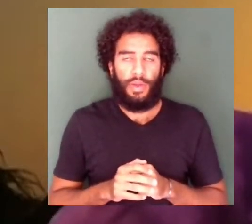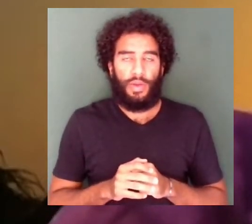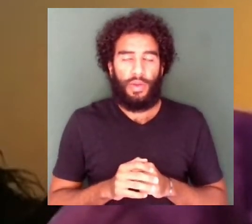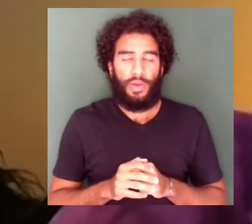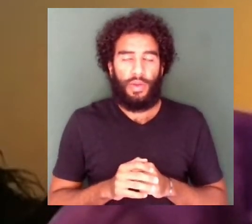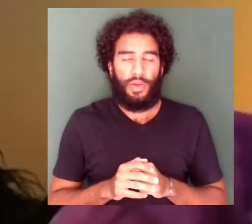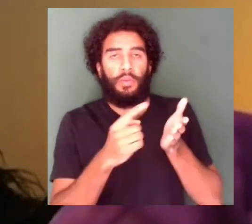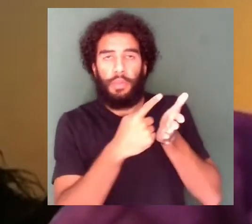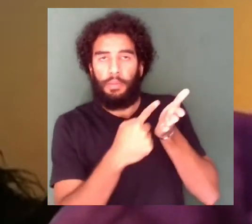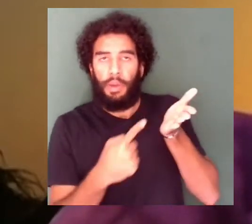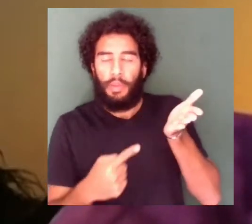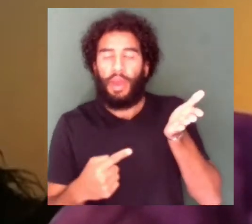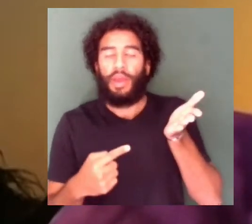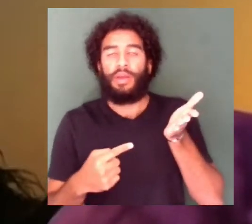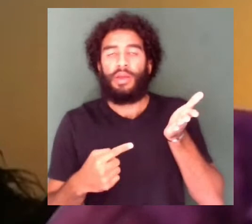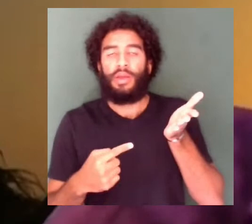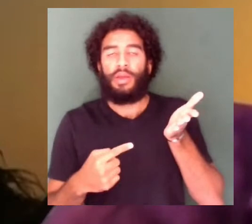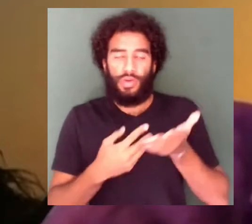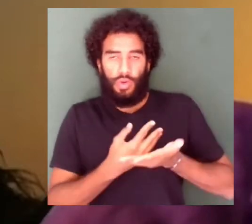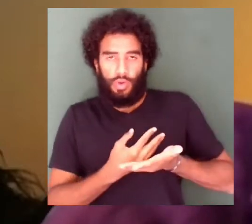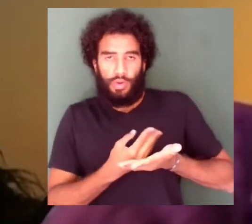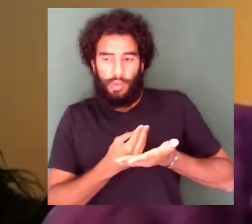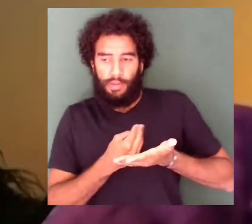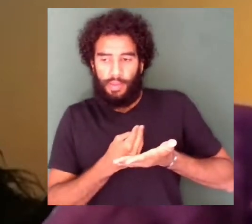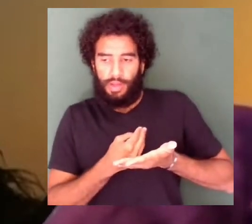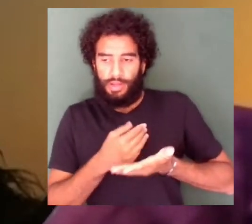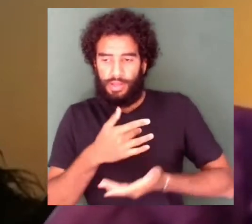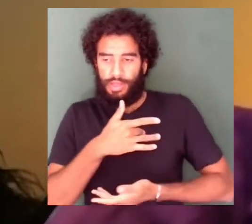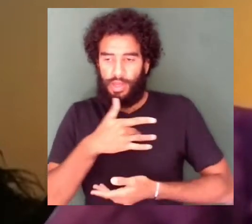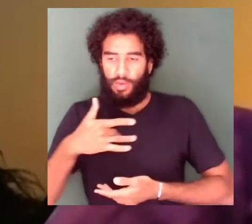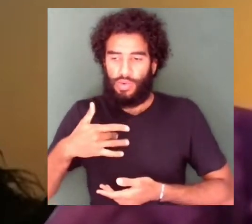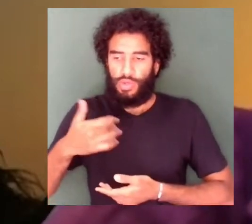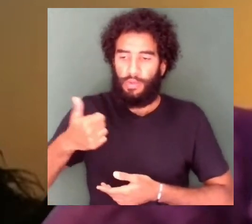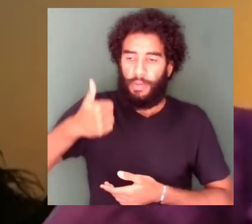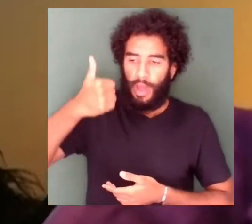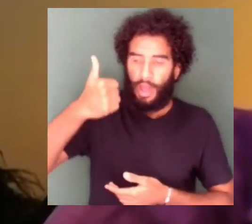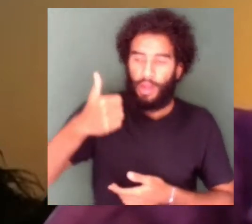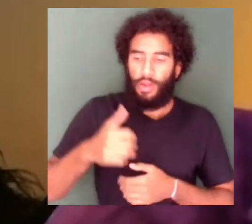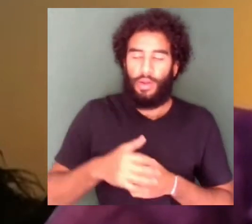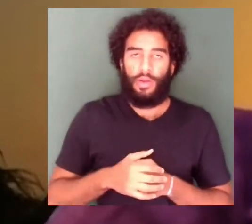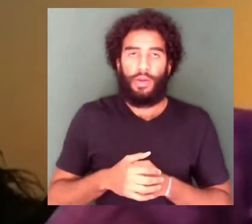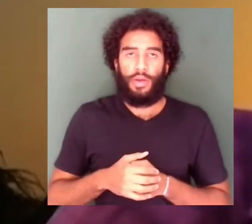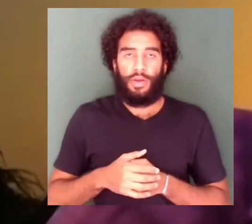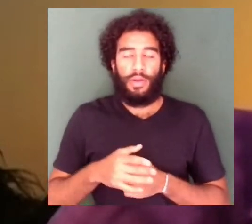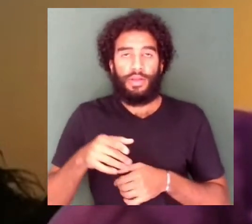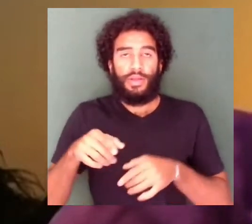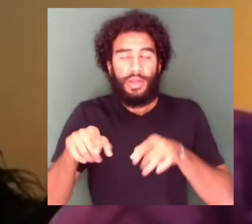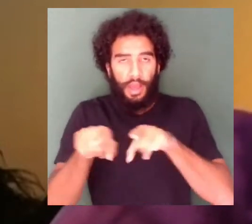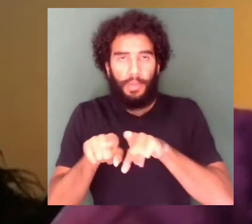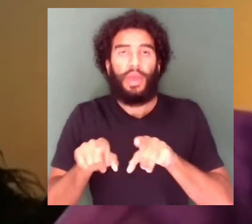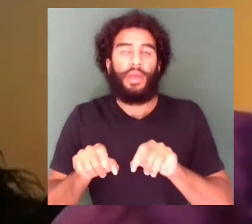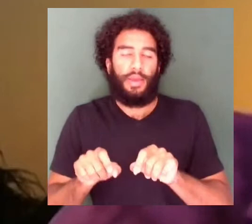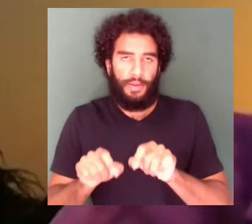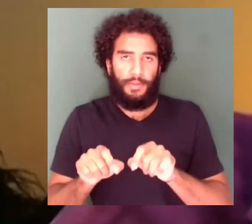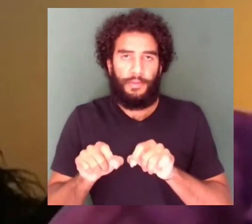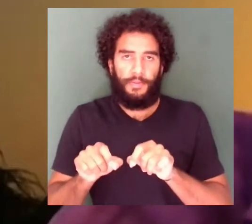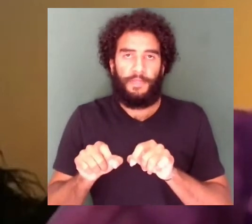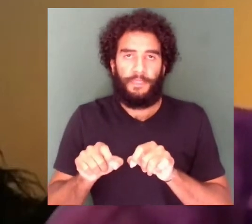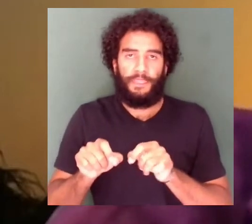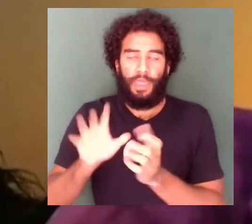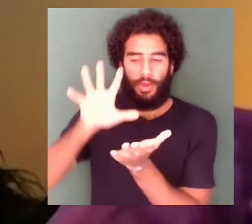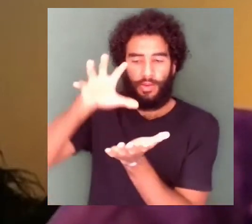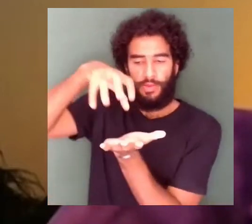alimentação complementar saudável, a iniciativa Unidade Amiga da Primeira Infância, que nós